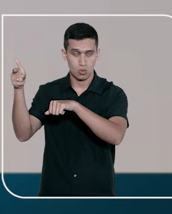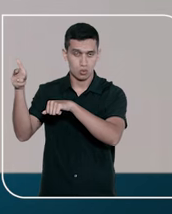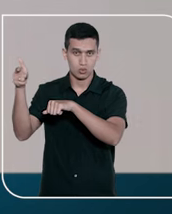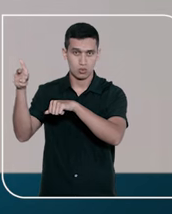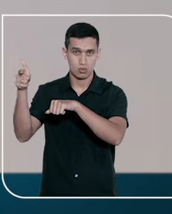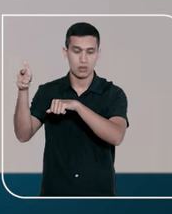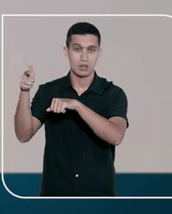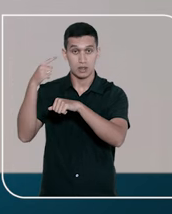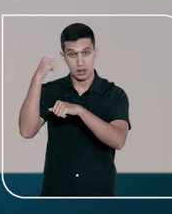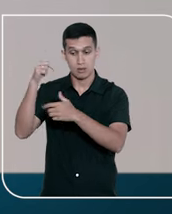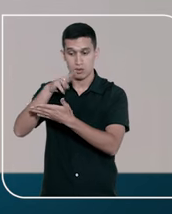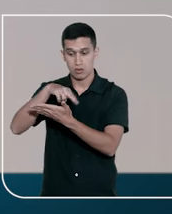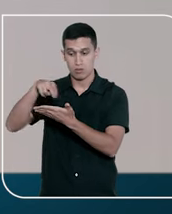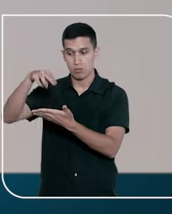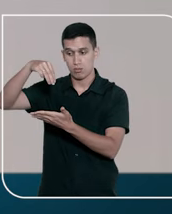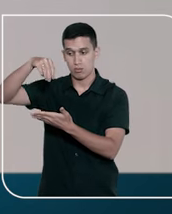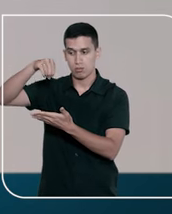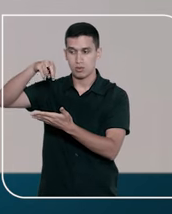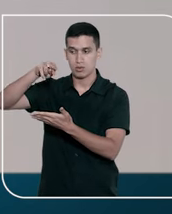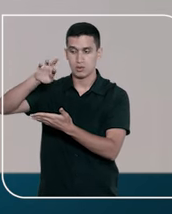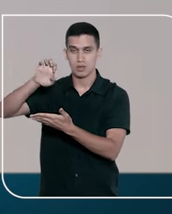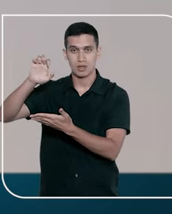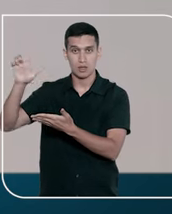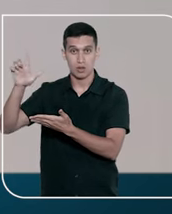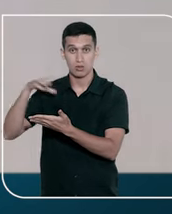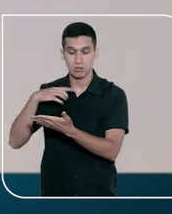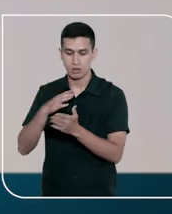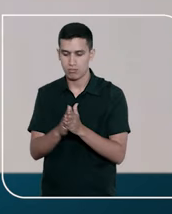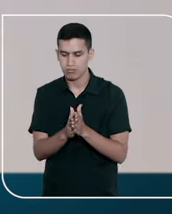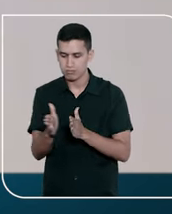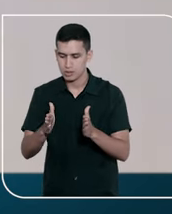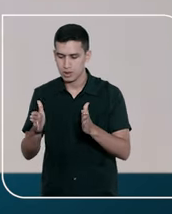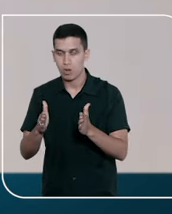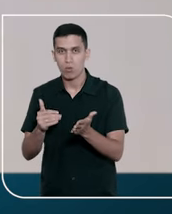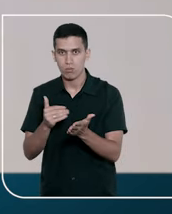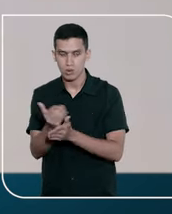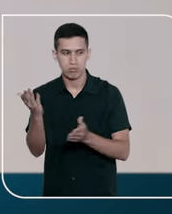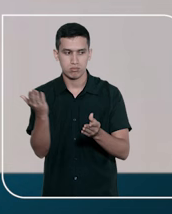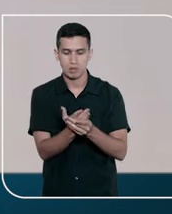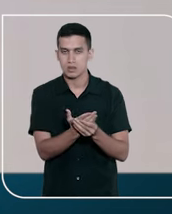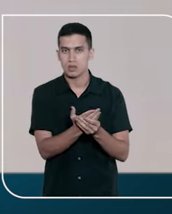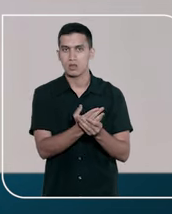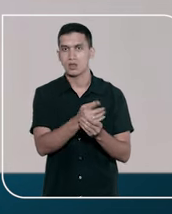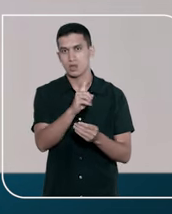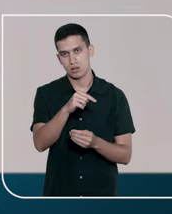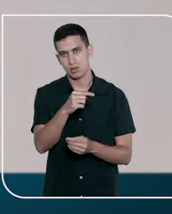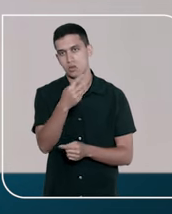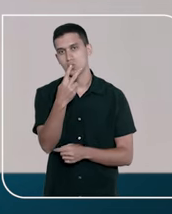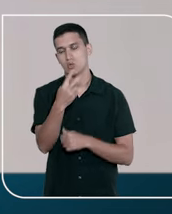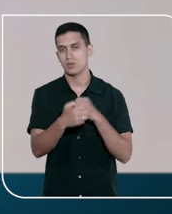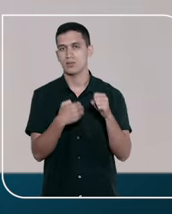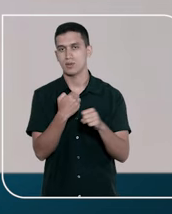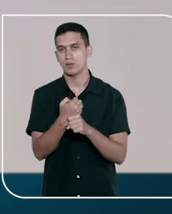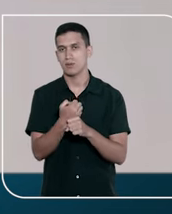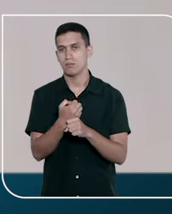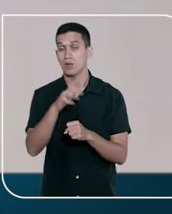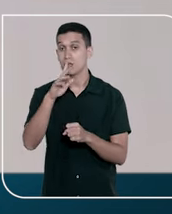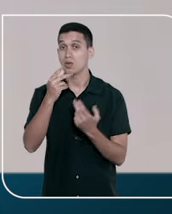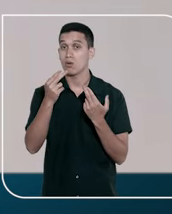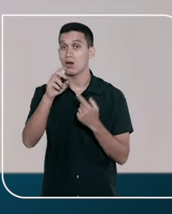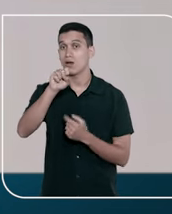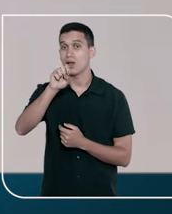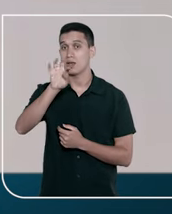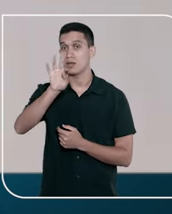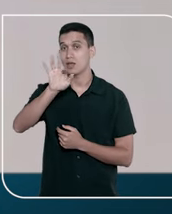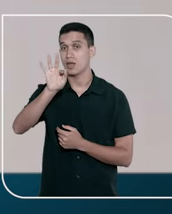o prazo especificamente para ingressar com a ação é de 2 anos. Né? Como o Supremo já definiu que a